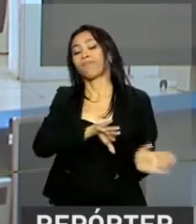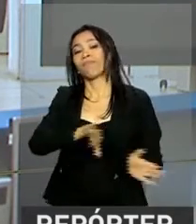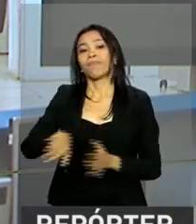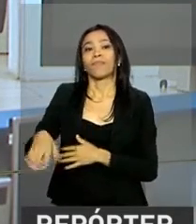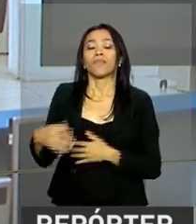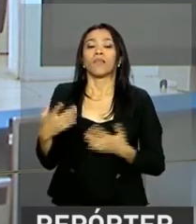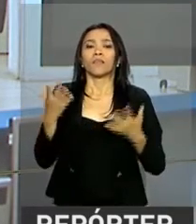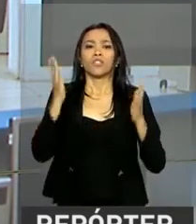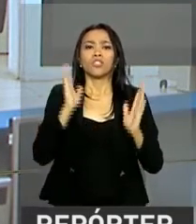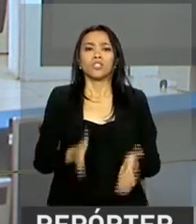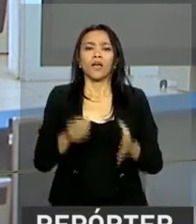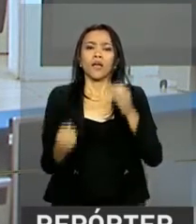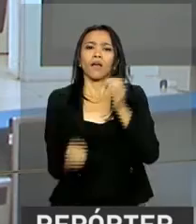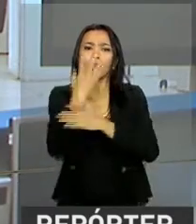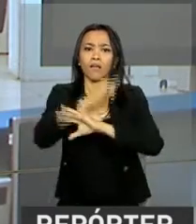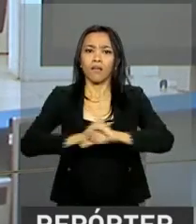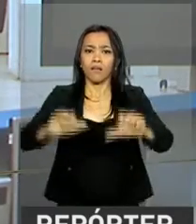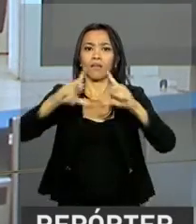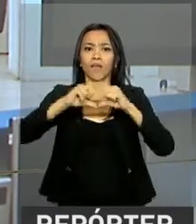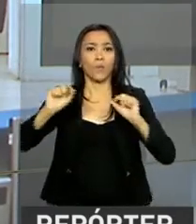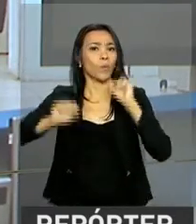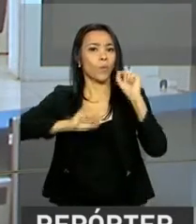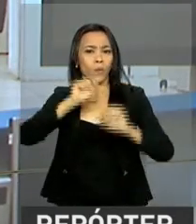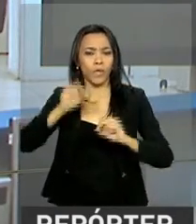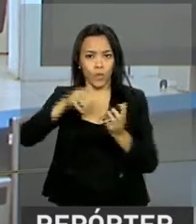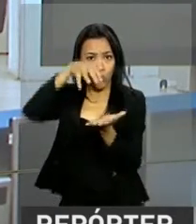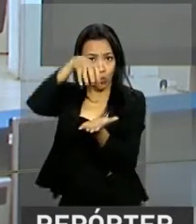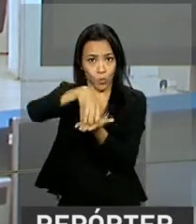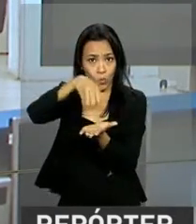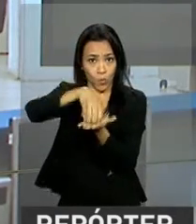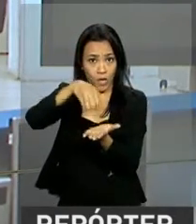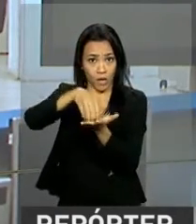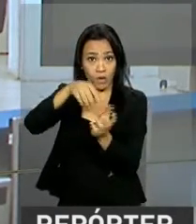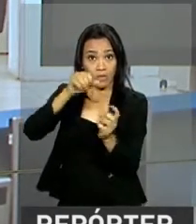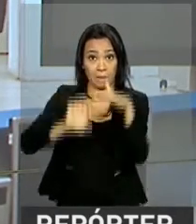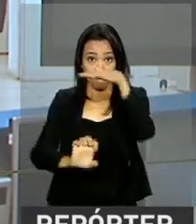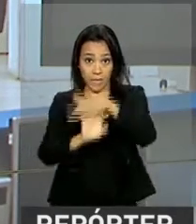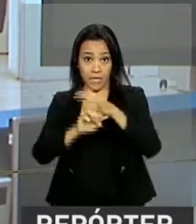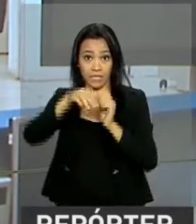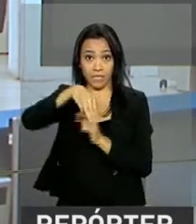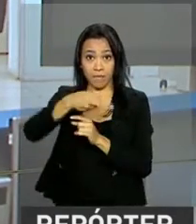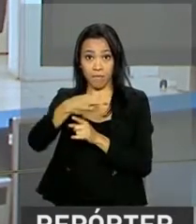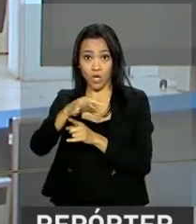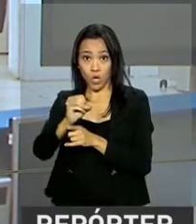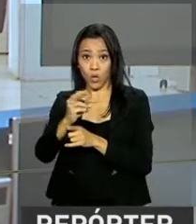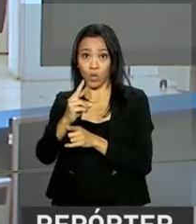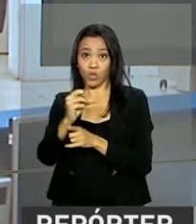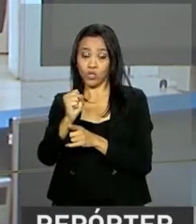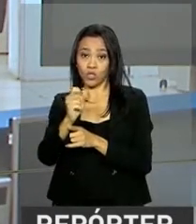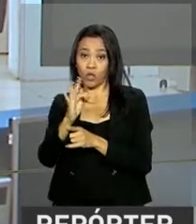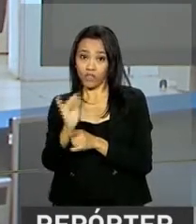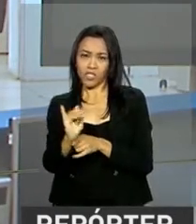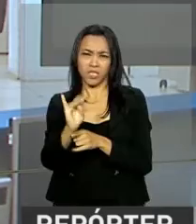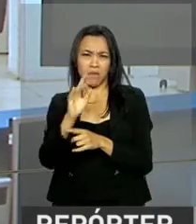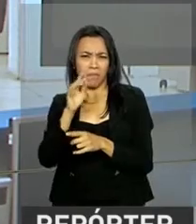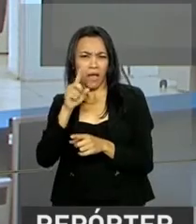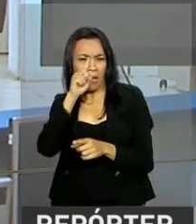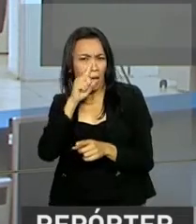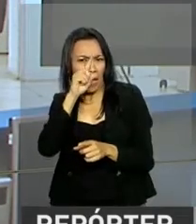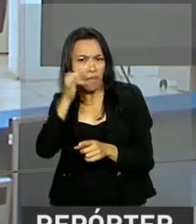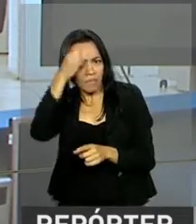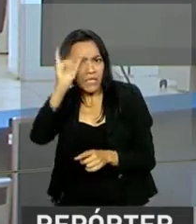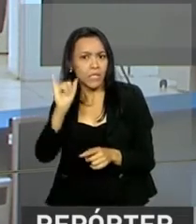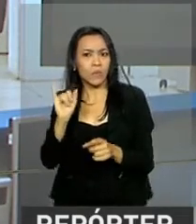foi inaugurado em brasília um centro de transparência da microsoft para monitorar possíveis ataques digitais a